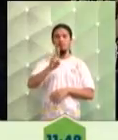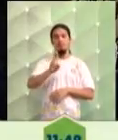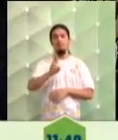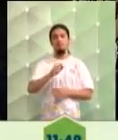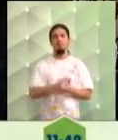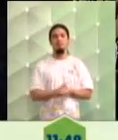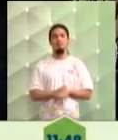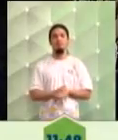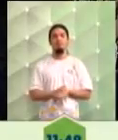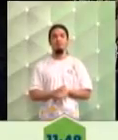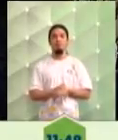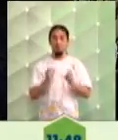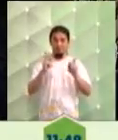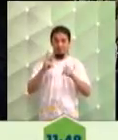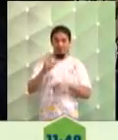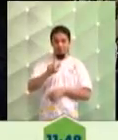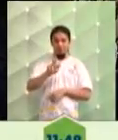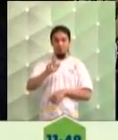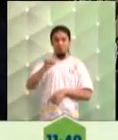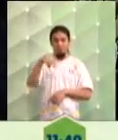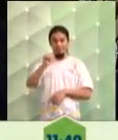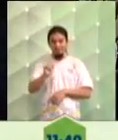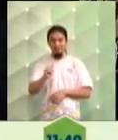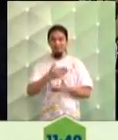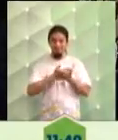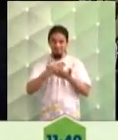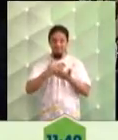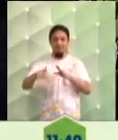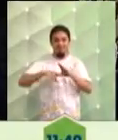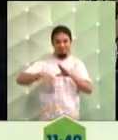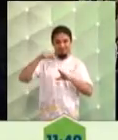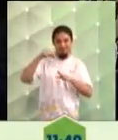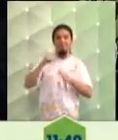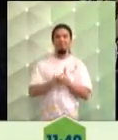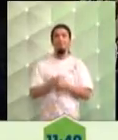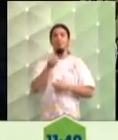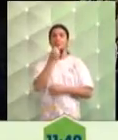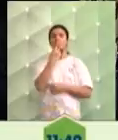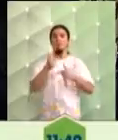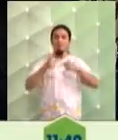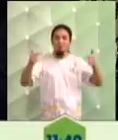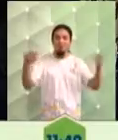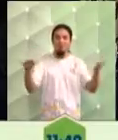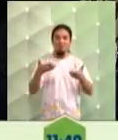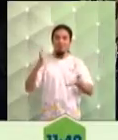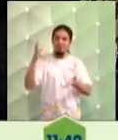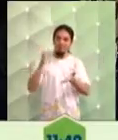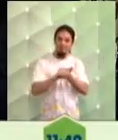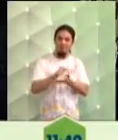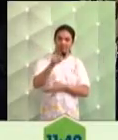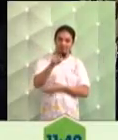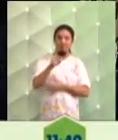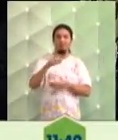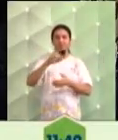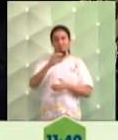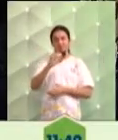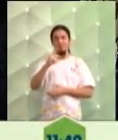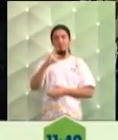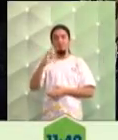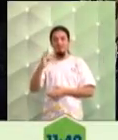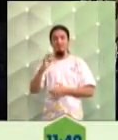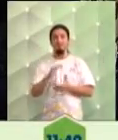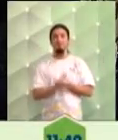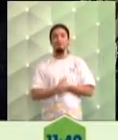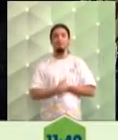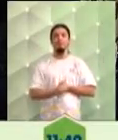Luana. Vamos lá, atenção. Sorte aí para quem sorte vai... aí, boa sorte para quem fez o cadastro da nota fiscal. Vai falando de educação fiscal. É interessante. Fiscal. Ah, educação fiscal é um programa